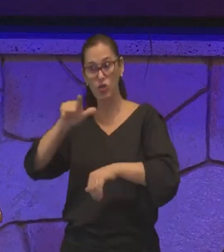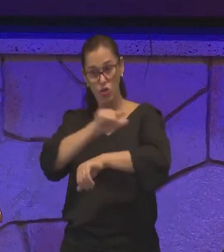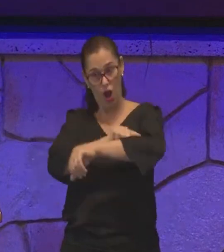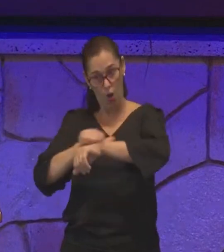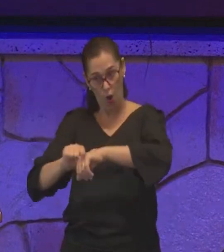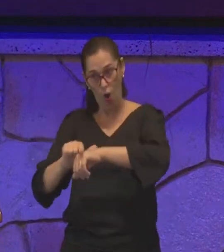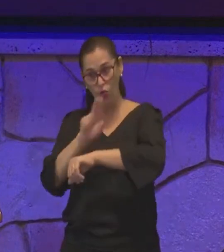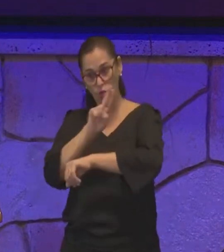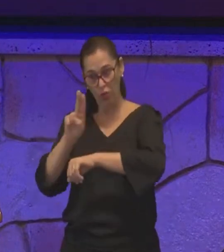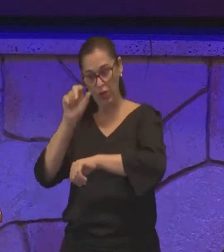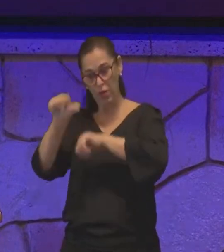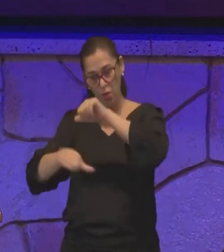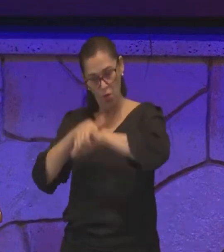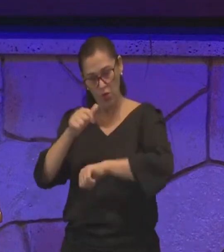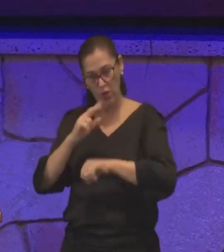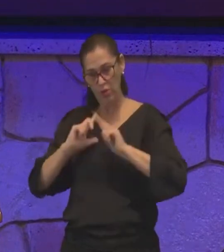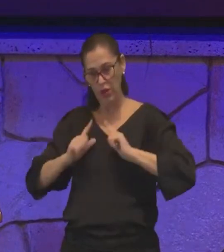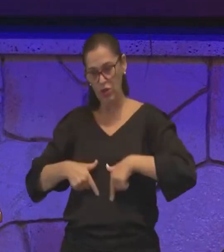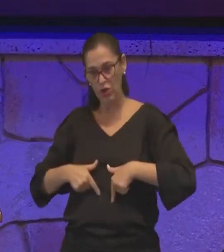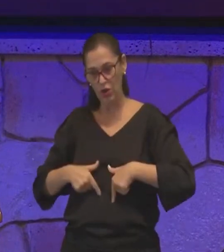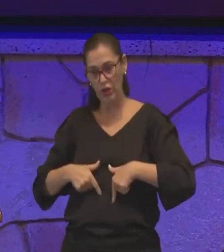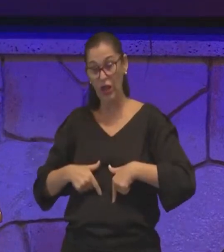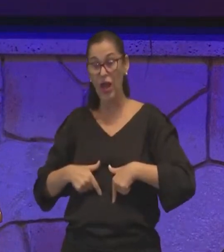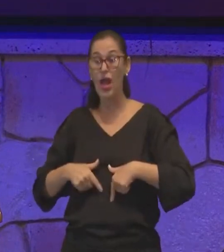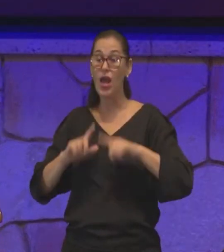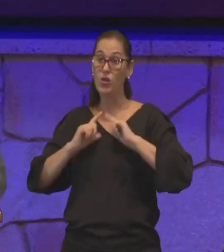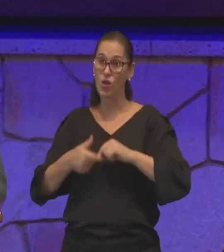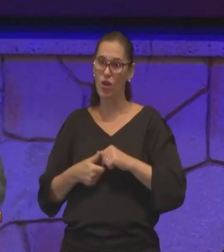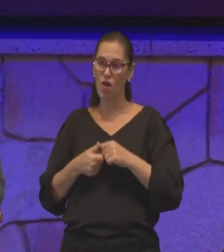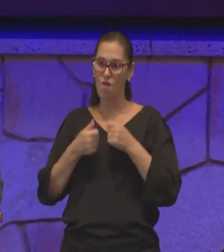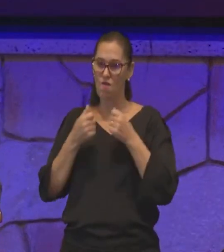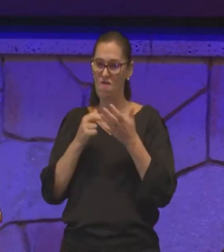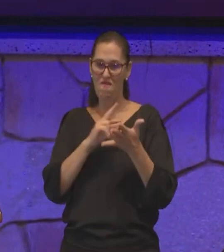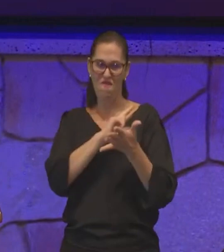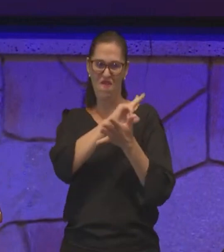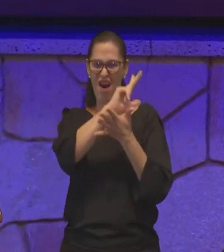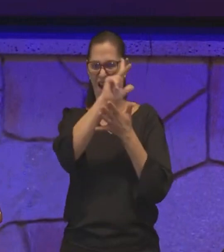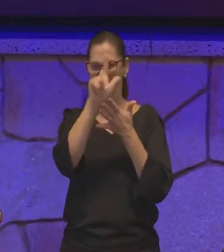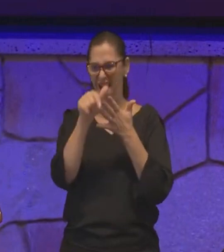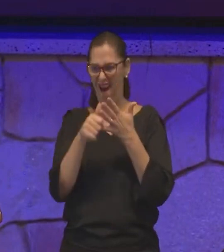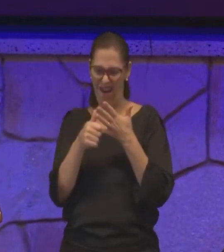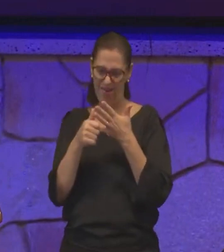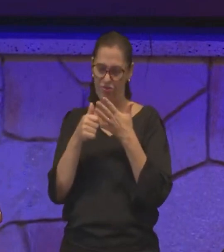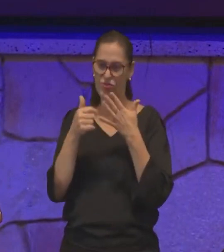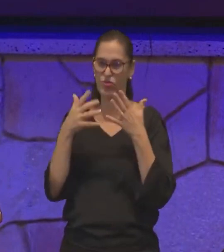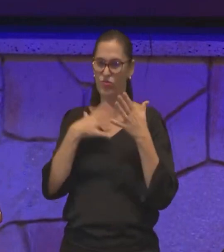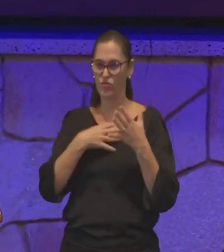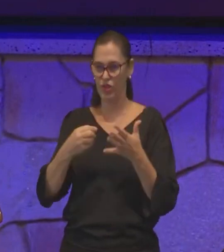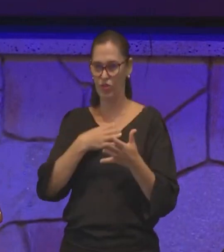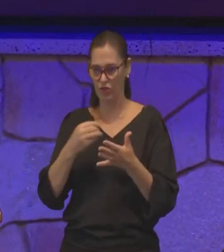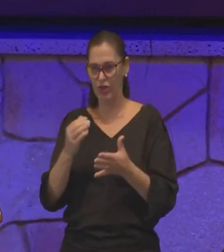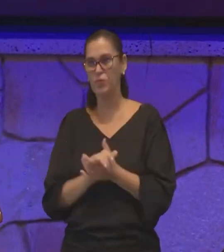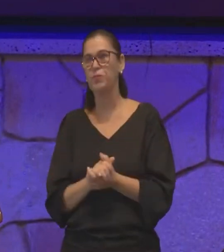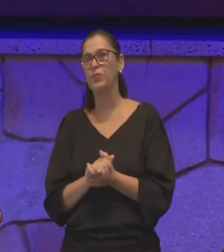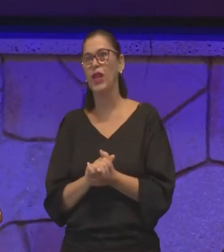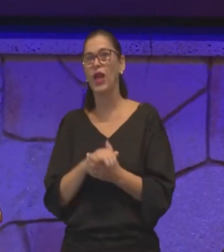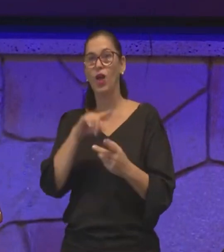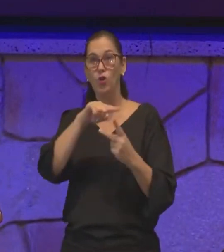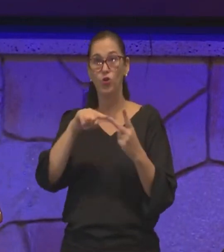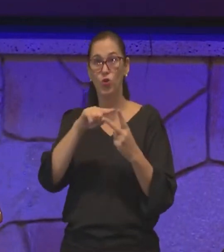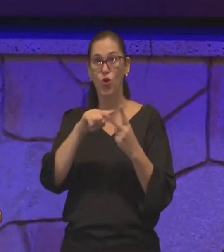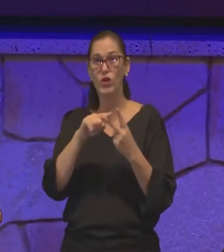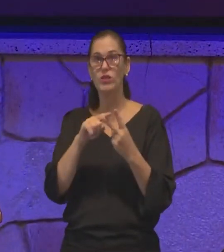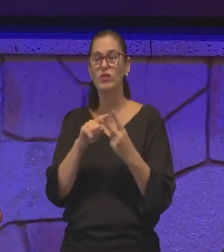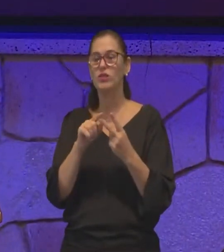Israel, e Israel teve muitos filhos. Um dos filhos de Israel, com Raquel, José e Benjamim, os